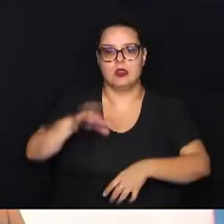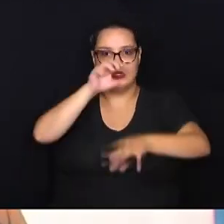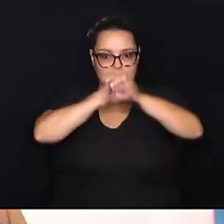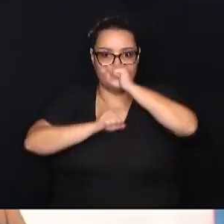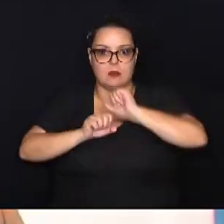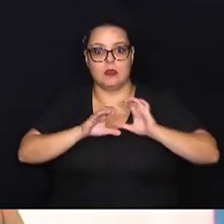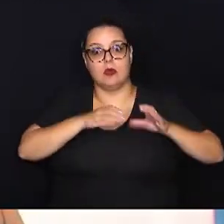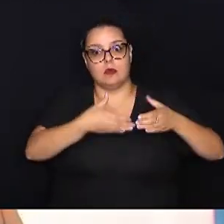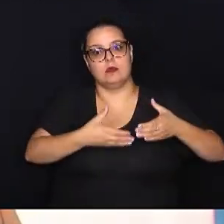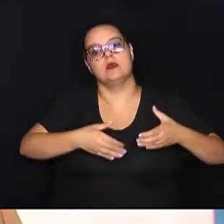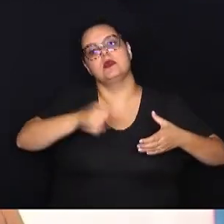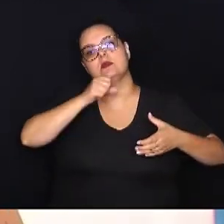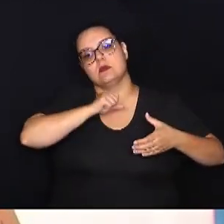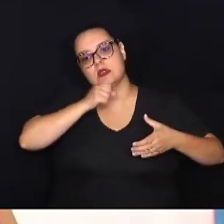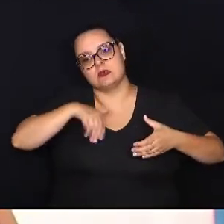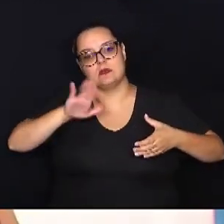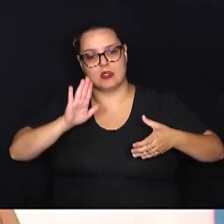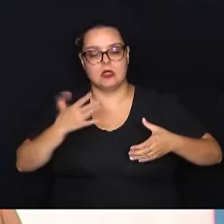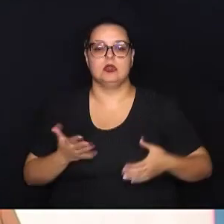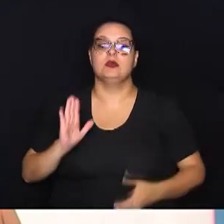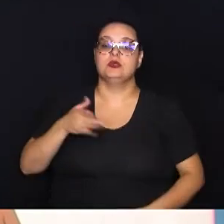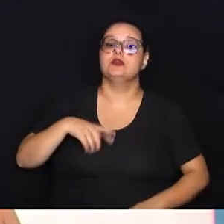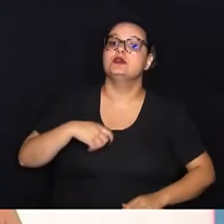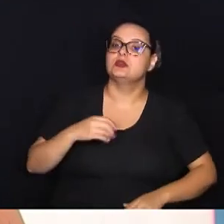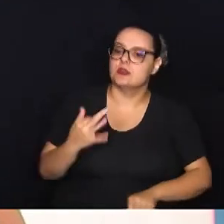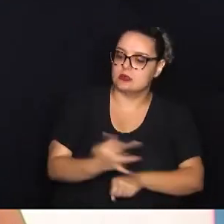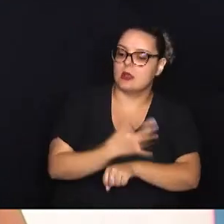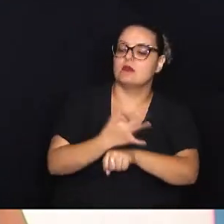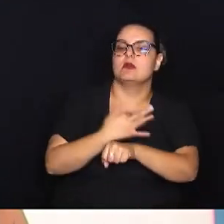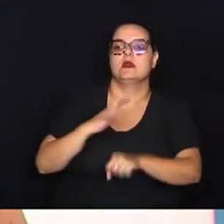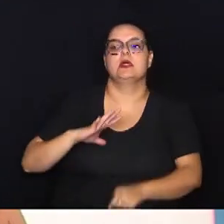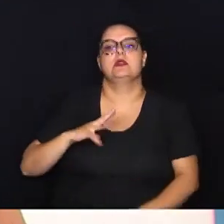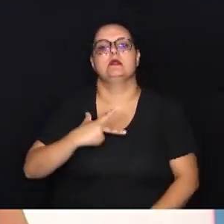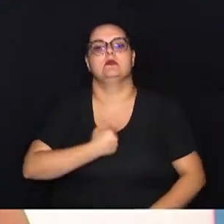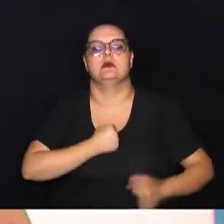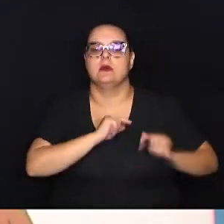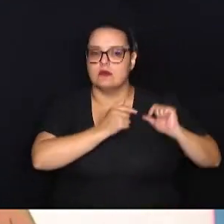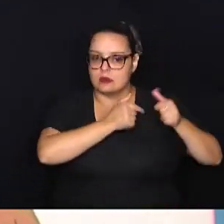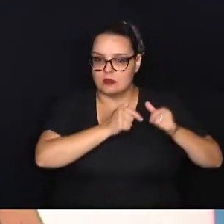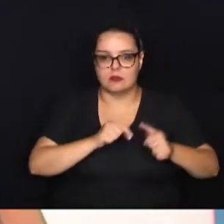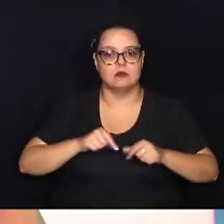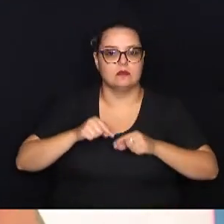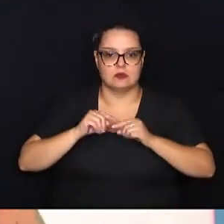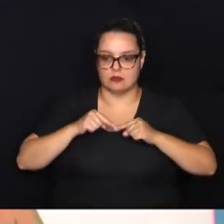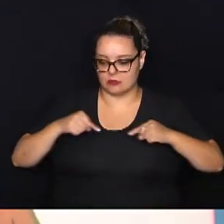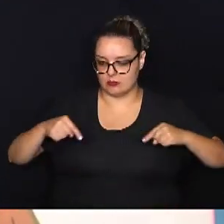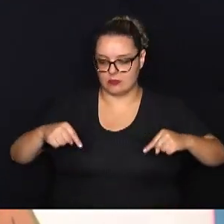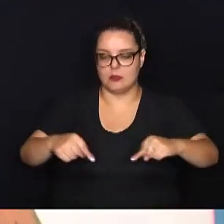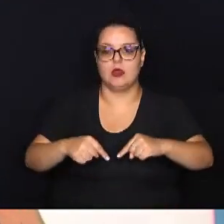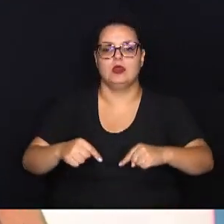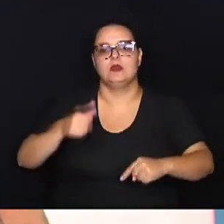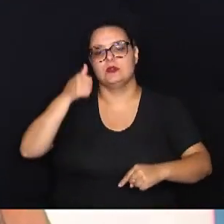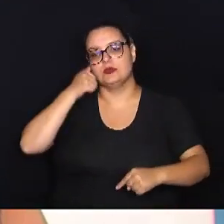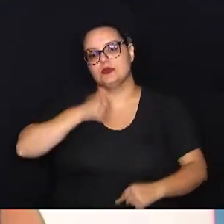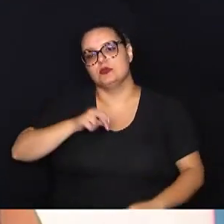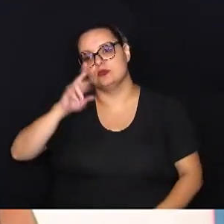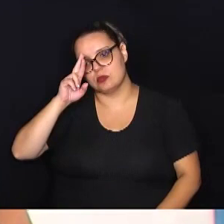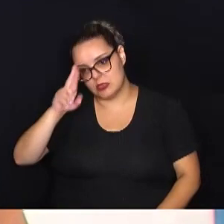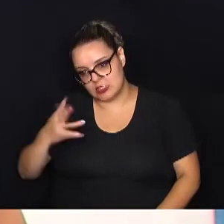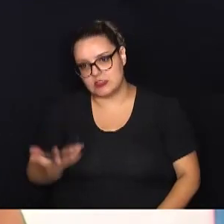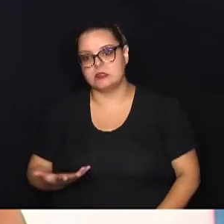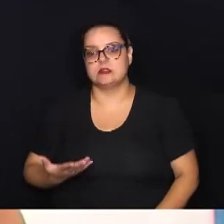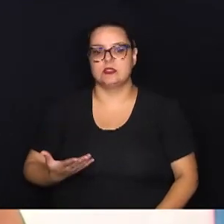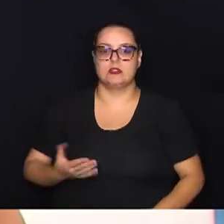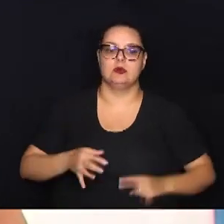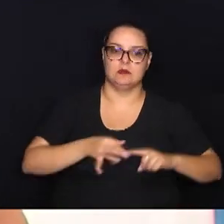velhas. E a partir disso, já está resistindo e salvaguardando essa tradição no quintal de uma senhora na periferia de Campinas.